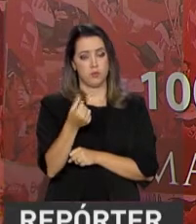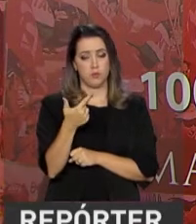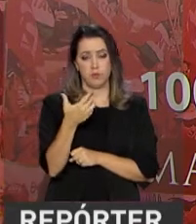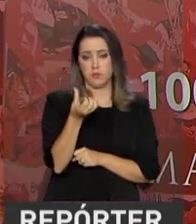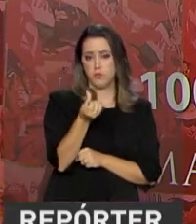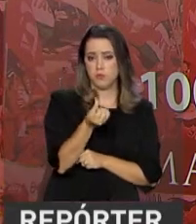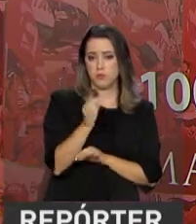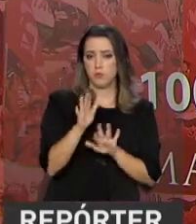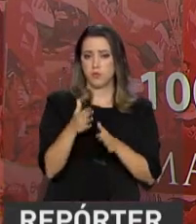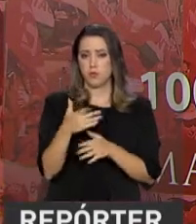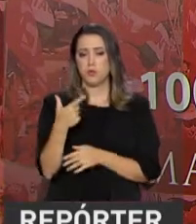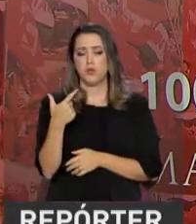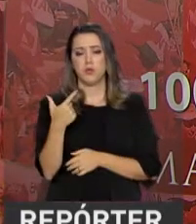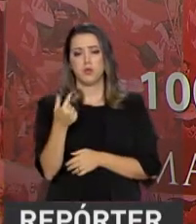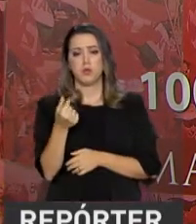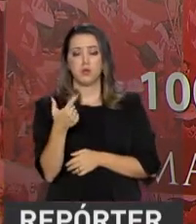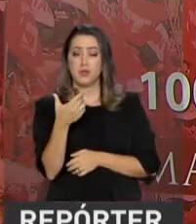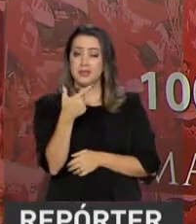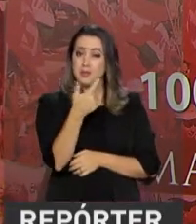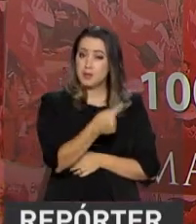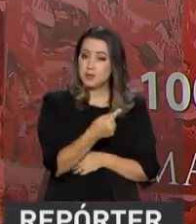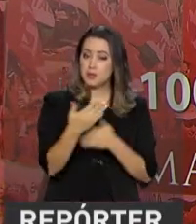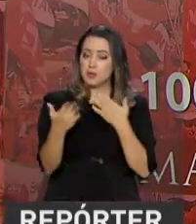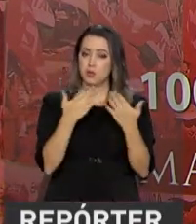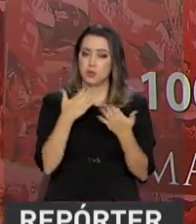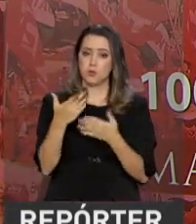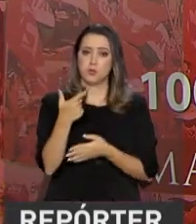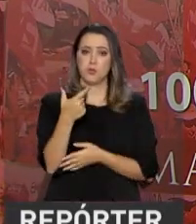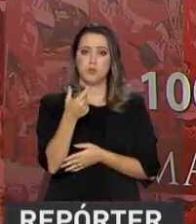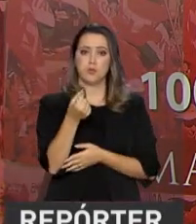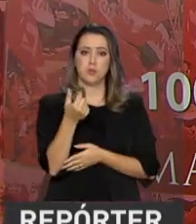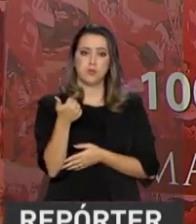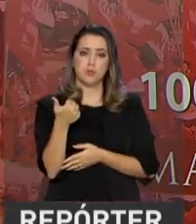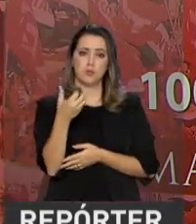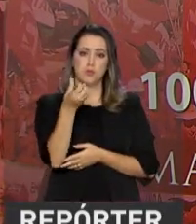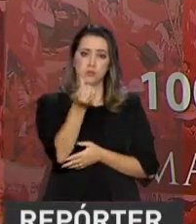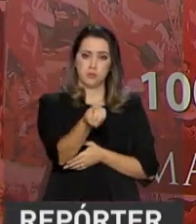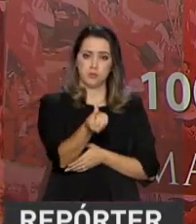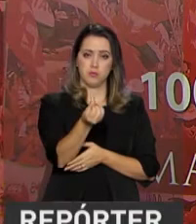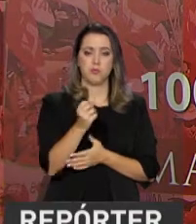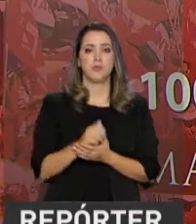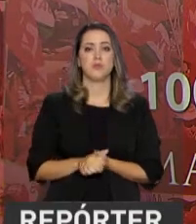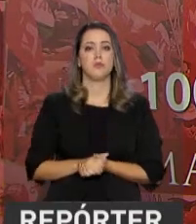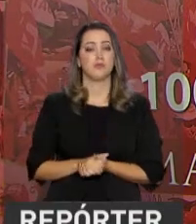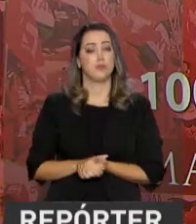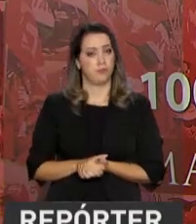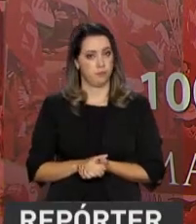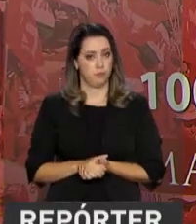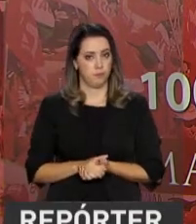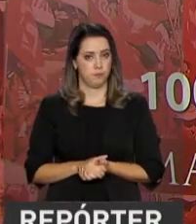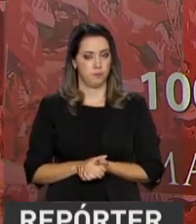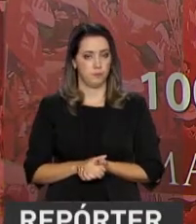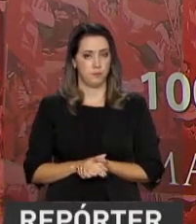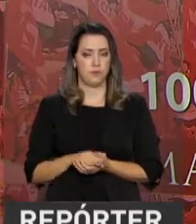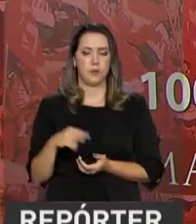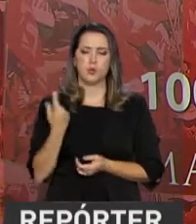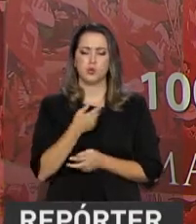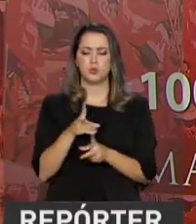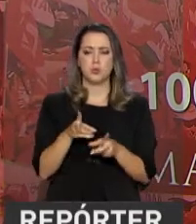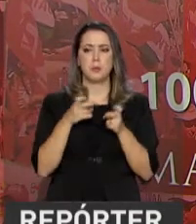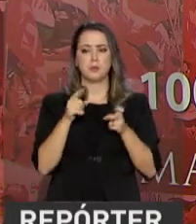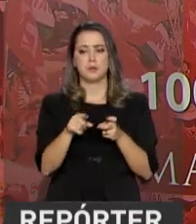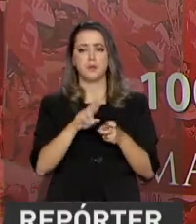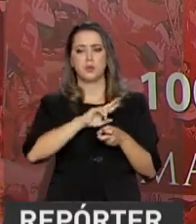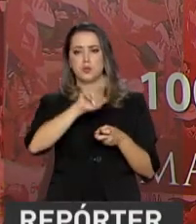preços de 2017 e comparou com os preços verificados no ano de 2016. Né, e a gente constatou que